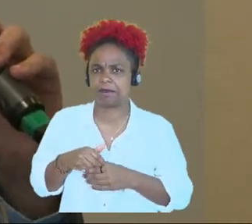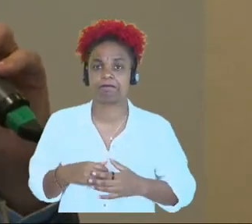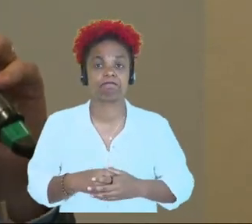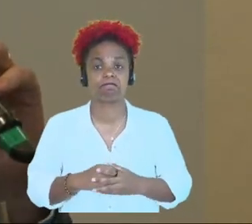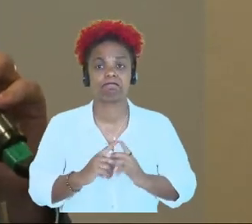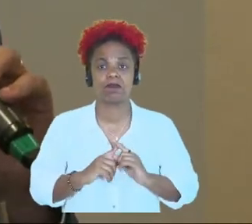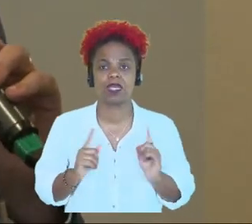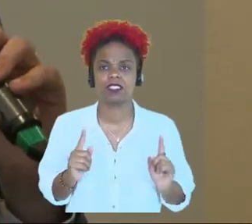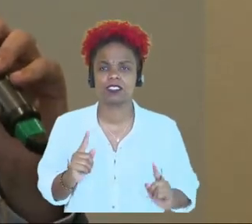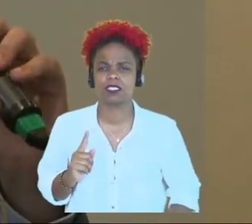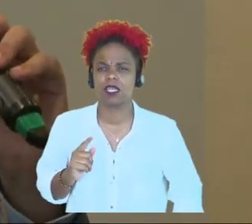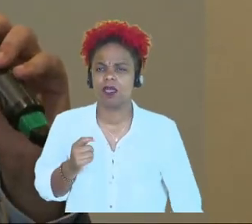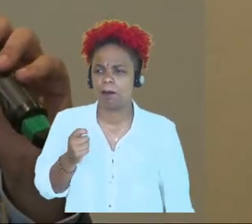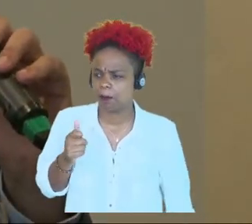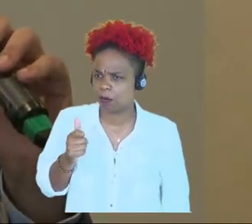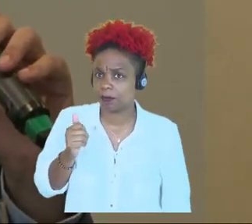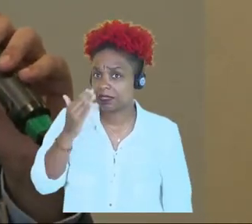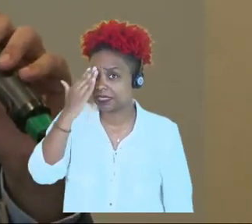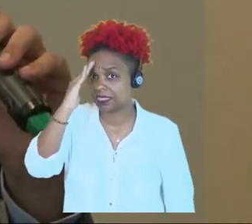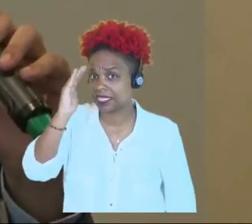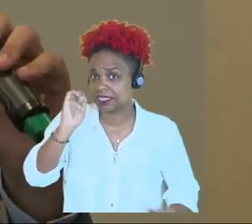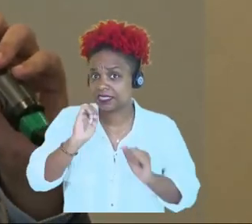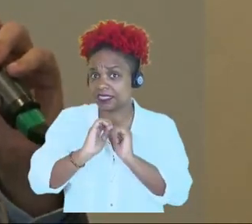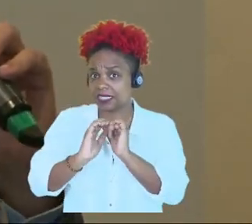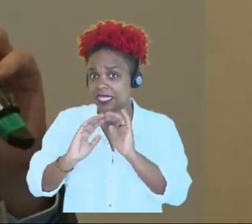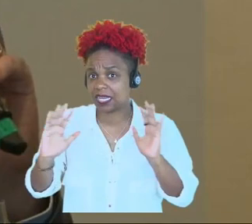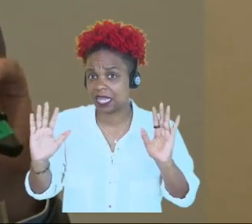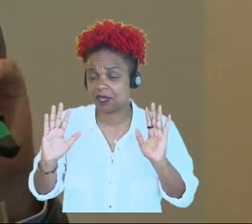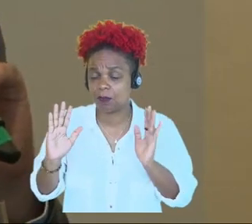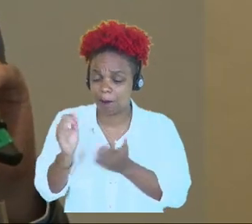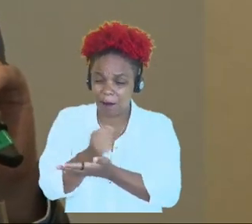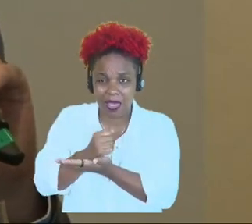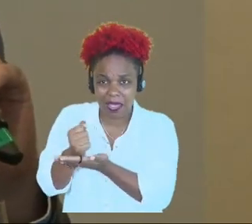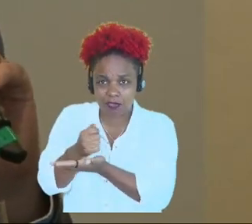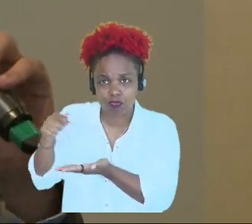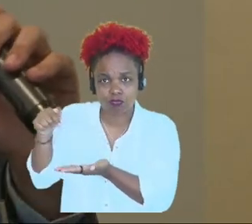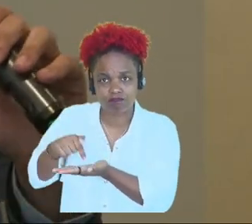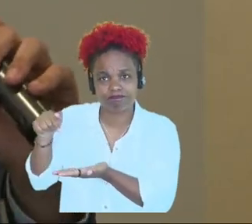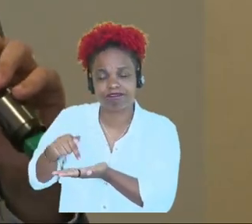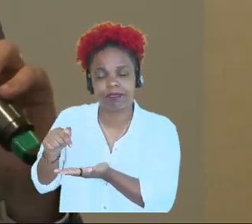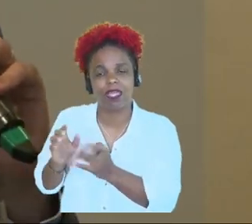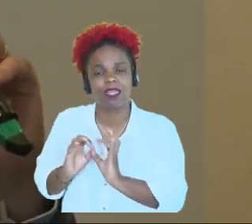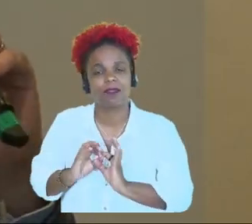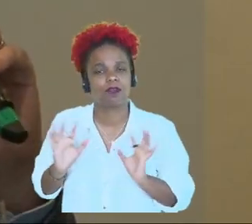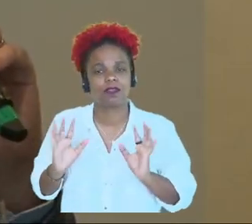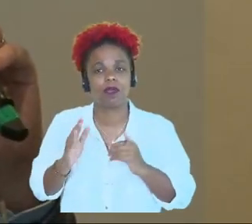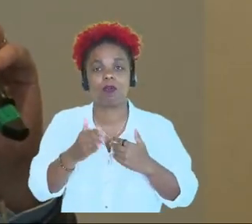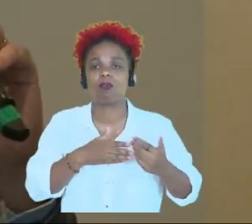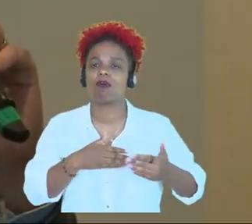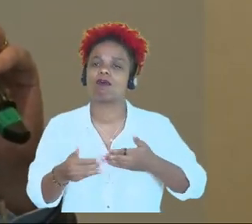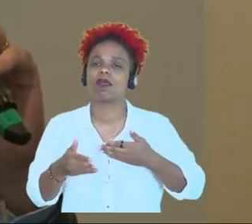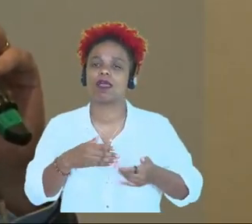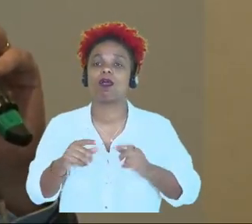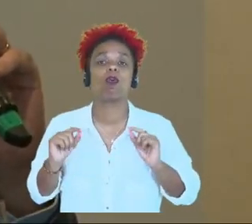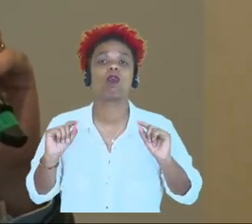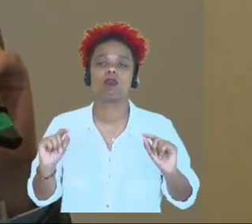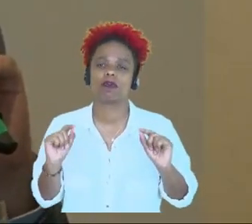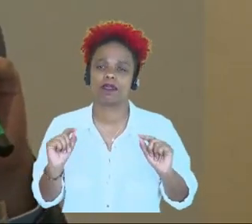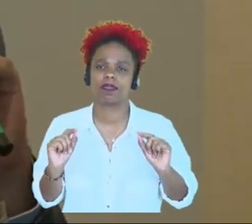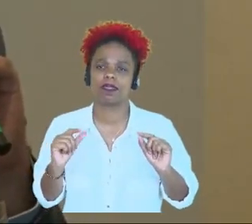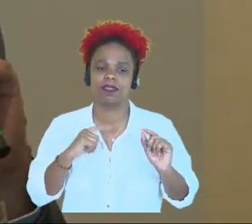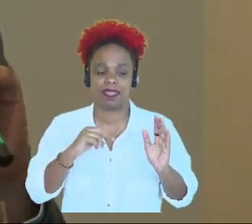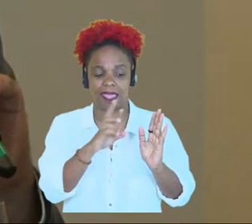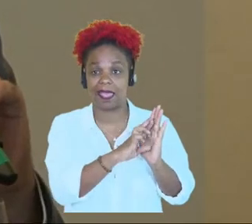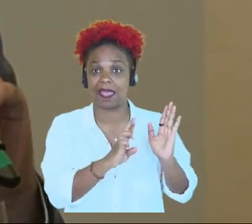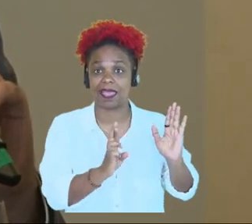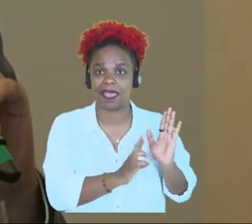Mas pouca gente compreende que o fundamento básico da democracia, de qualquer democracia, está nas regras